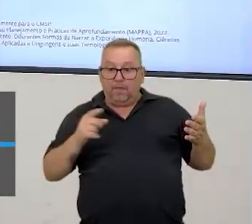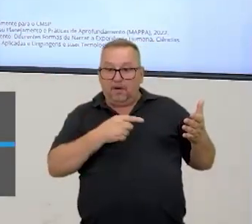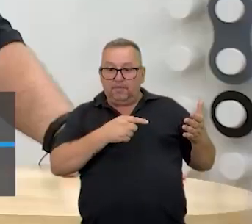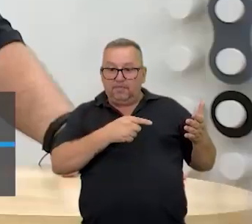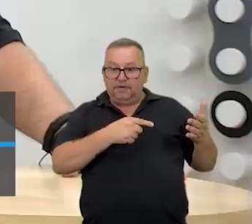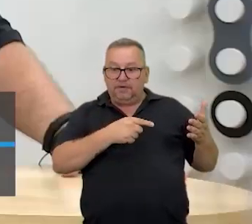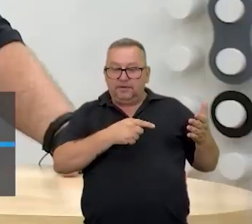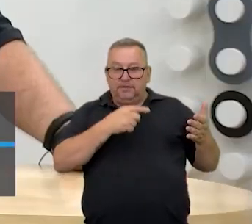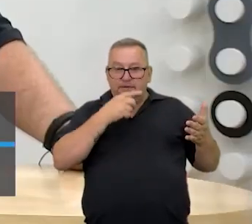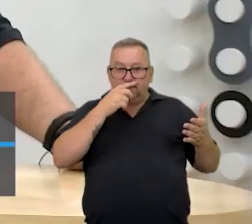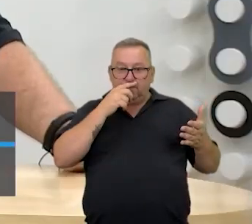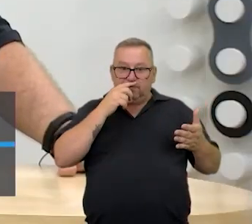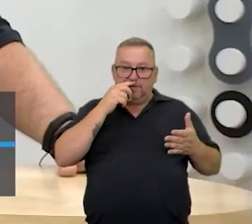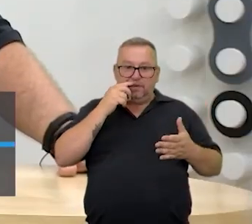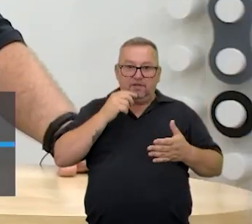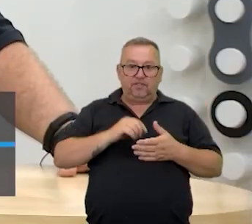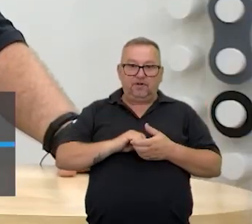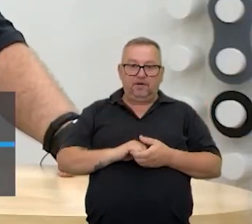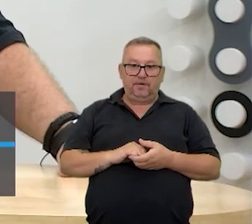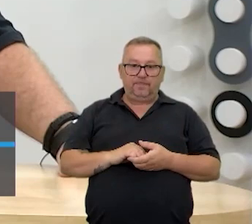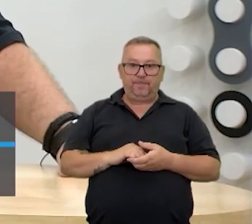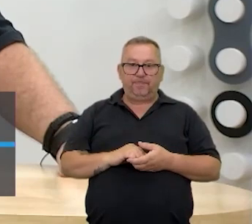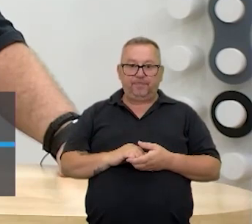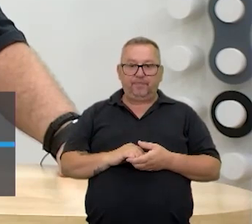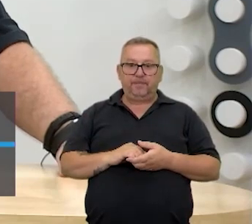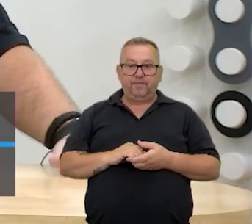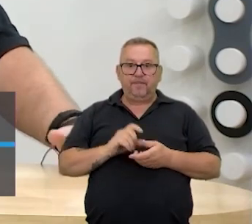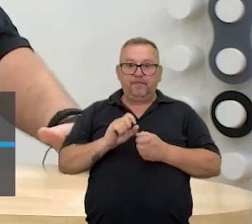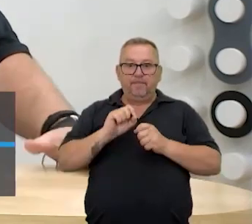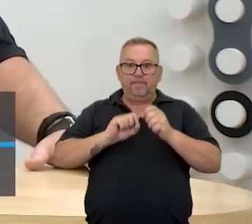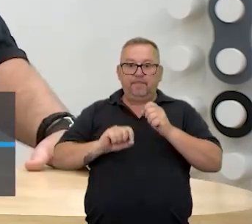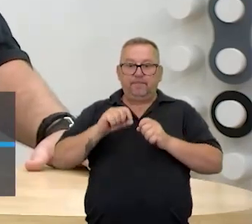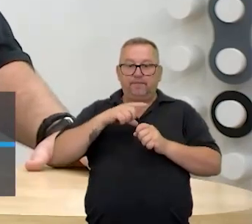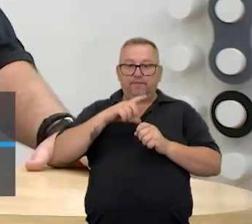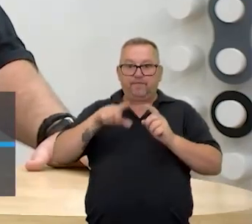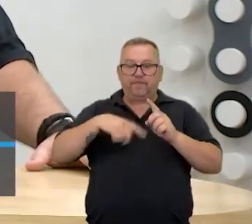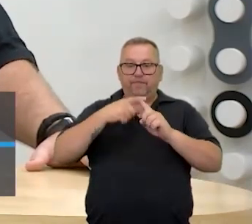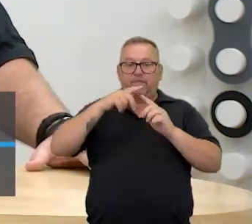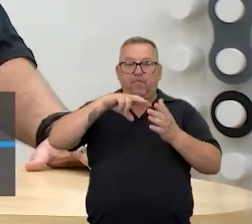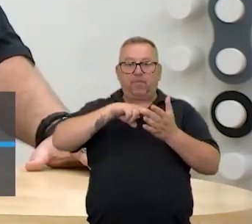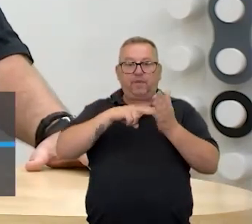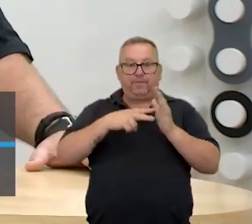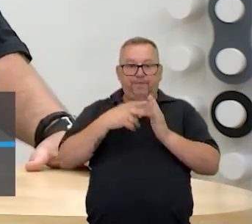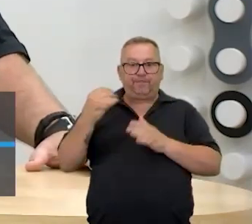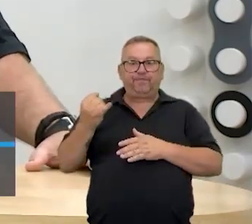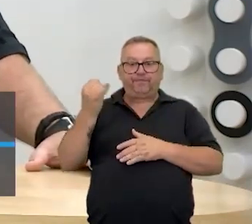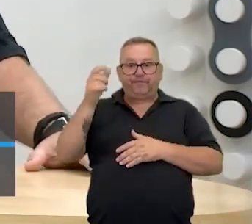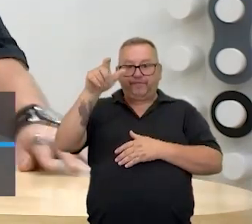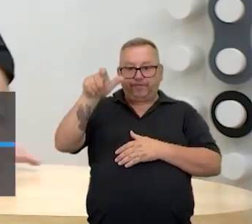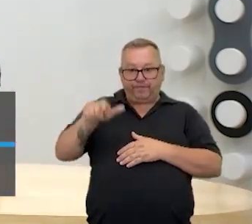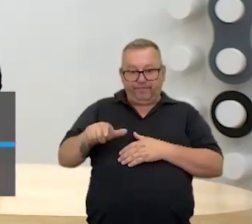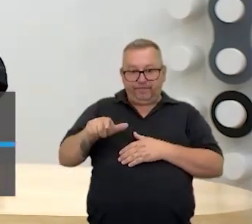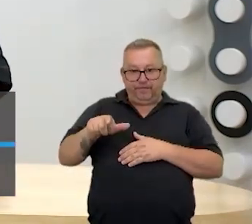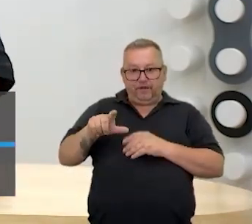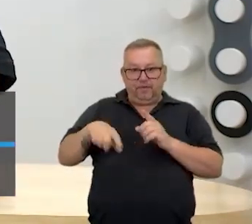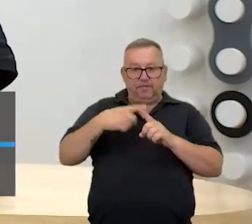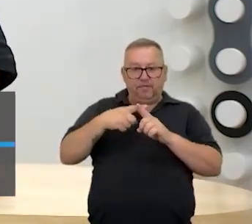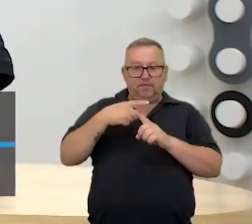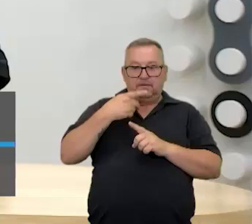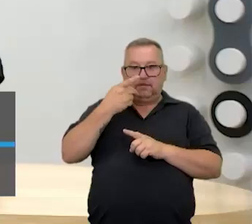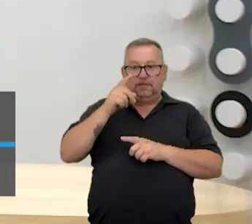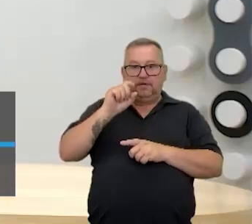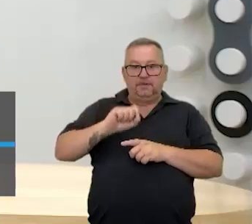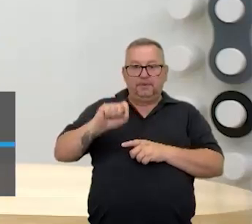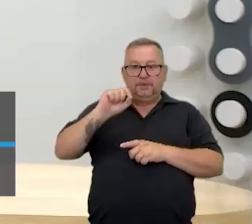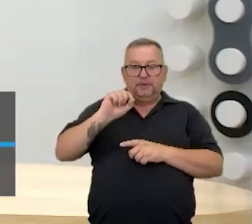intimidade? Com certeza eu acho mais significativo a pessoa, né? Porque ela vai contar o